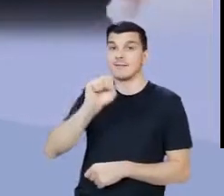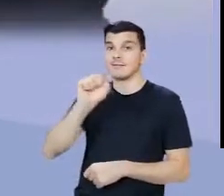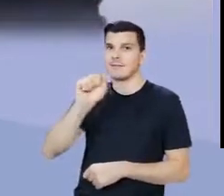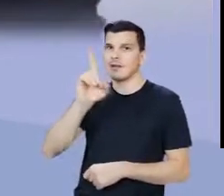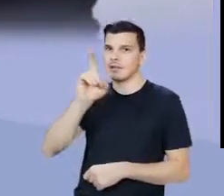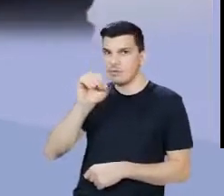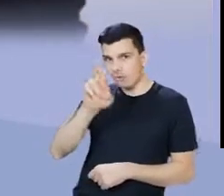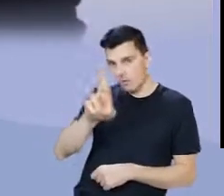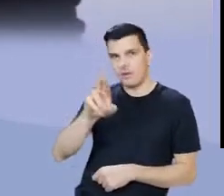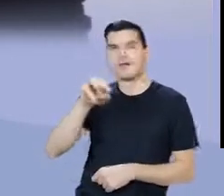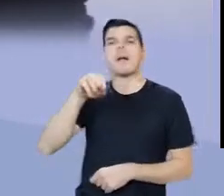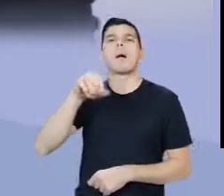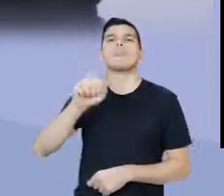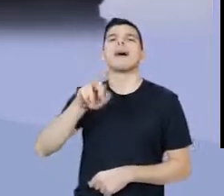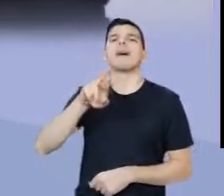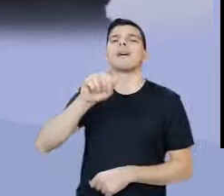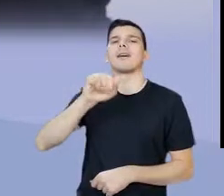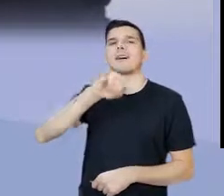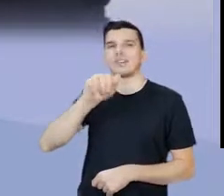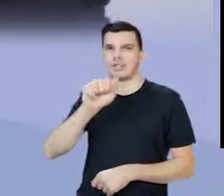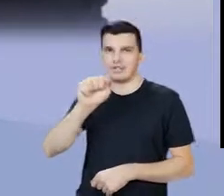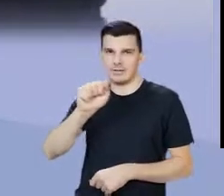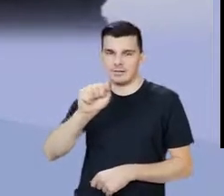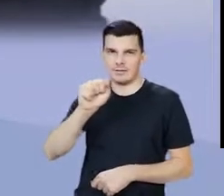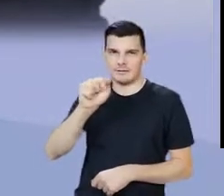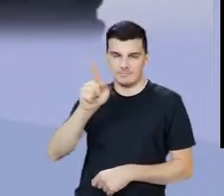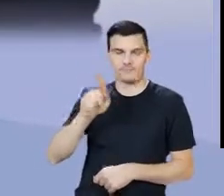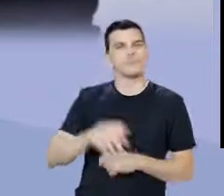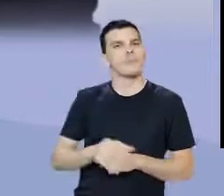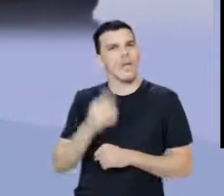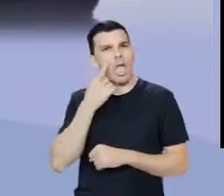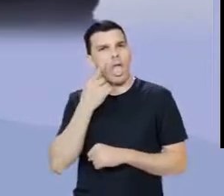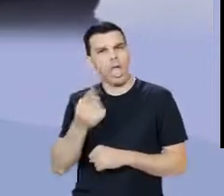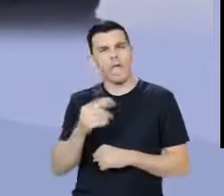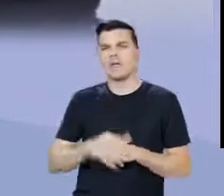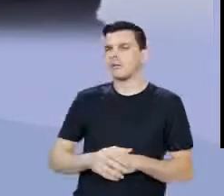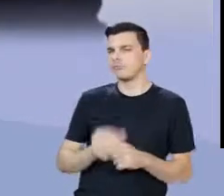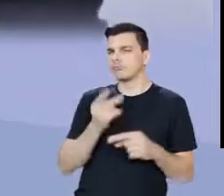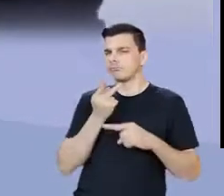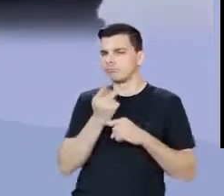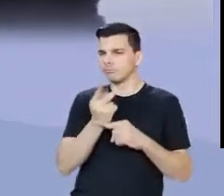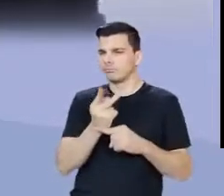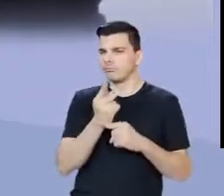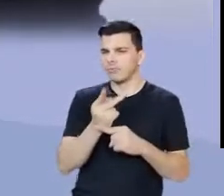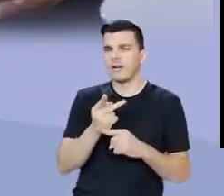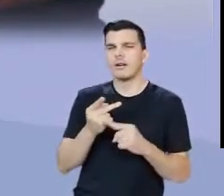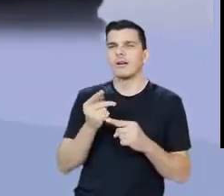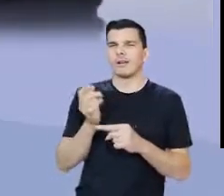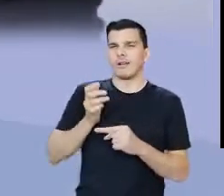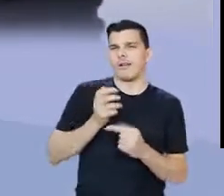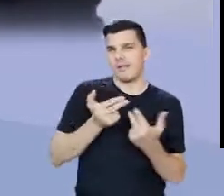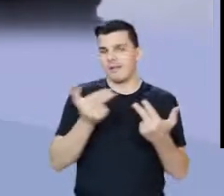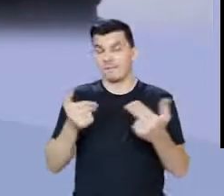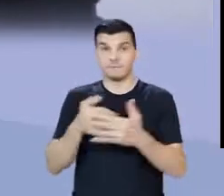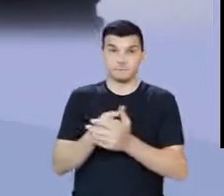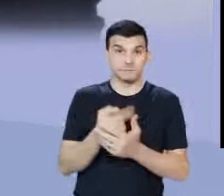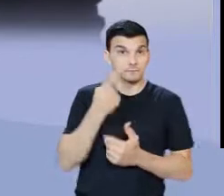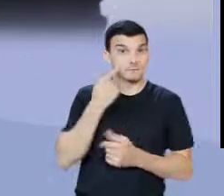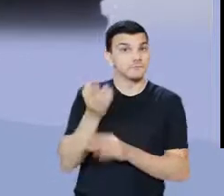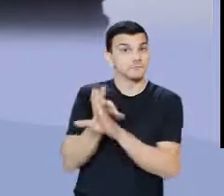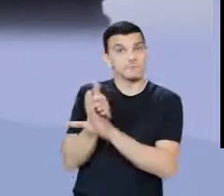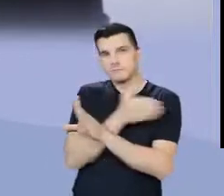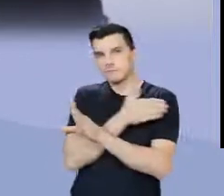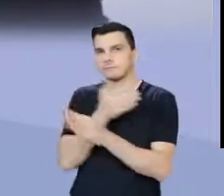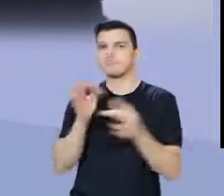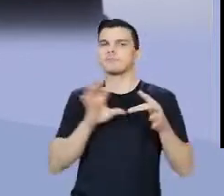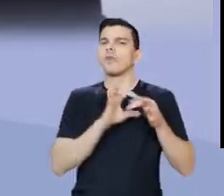o caçador de Marajás. Ele já tinha feito um governo em Alagoas e agora se candidatava, se projetava como presidente da República. Claro que